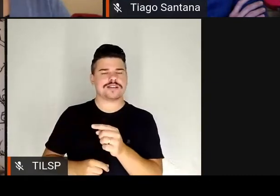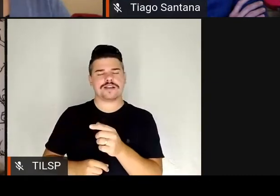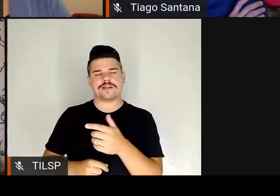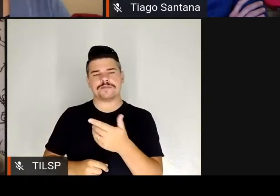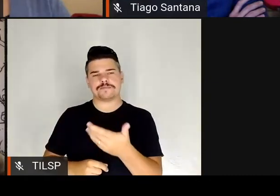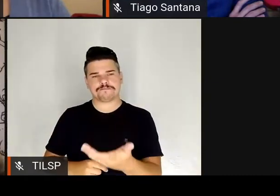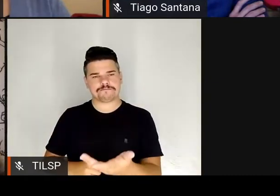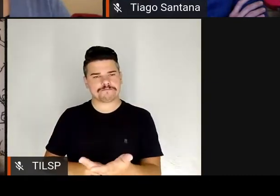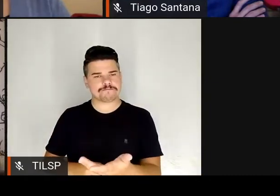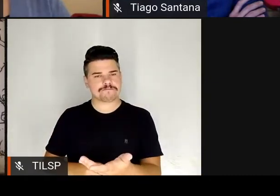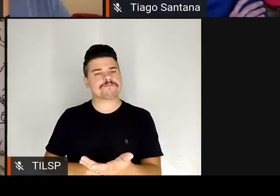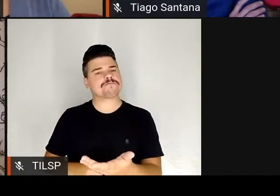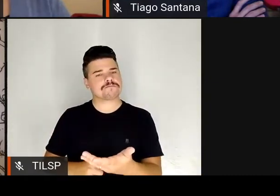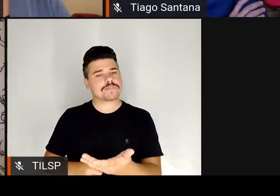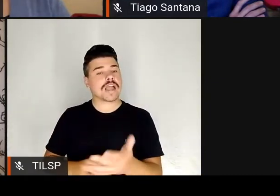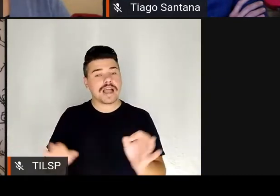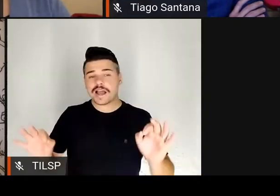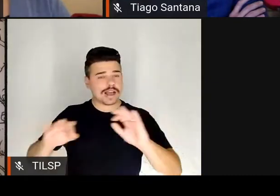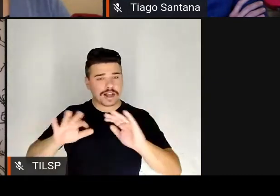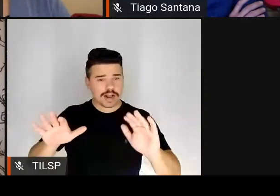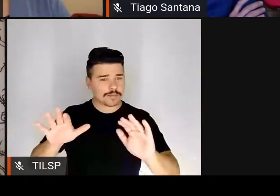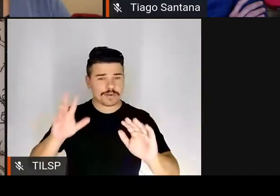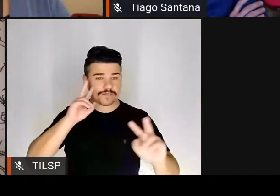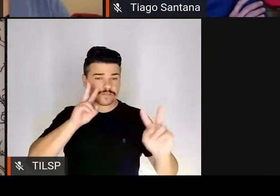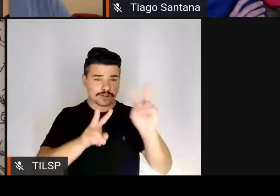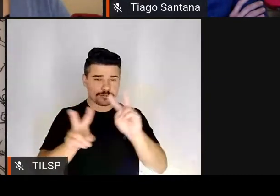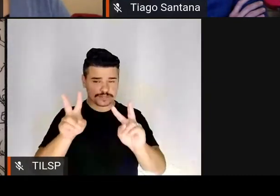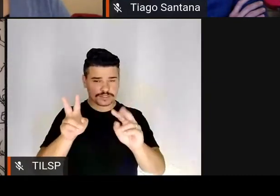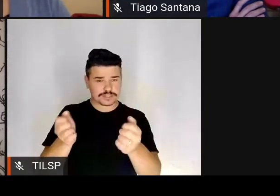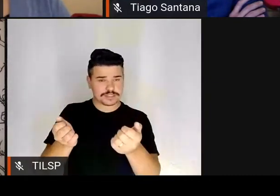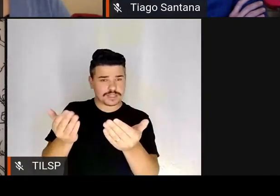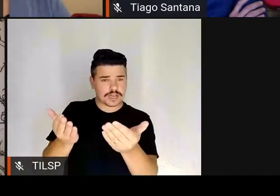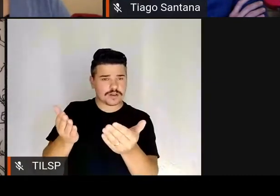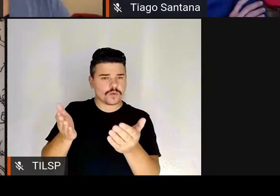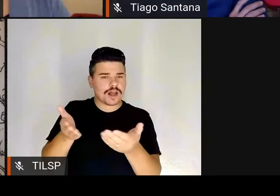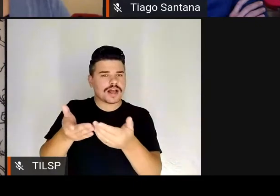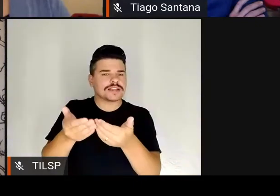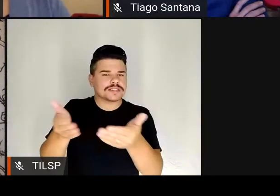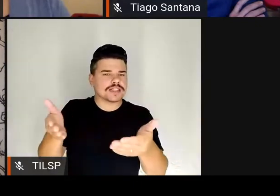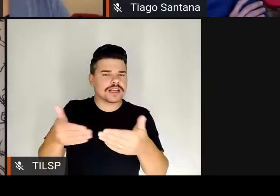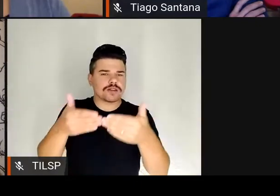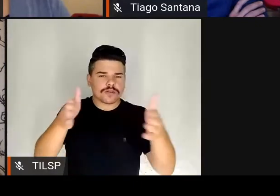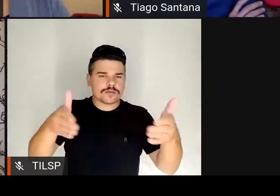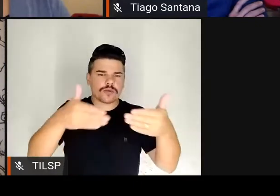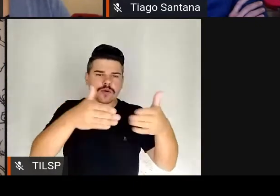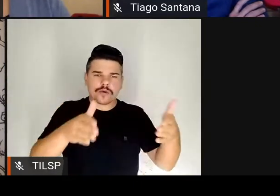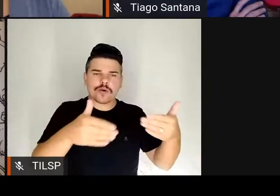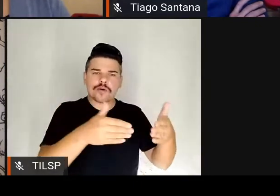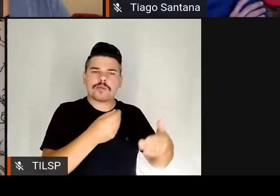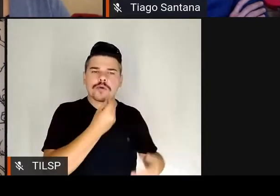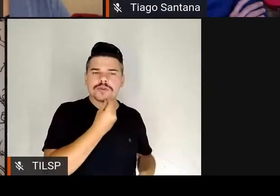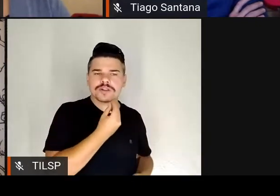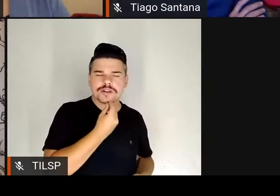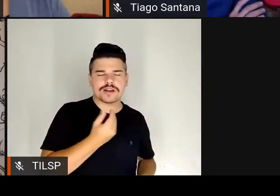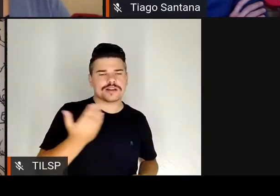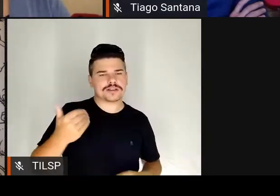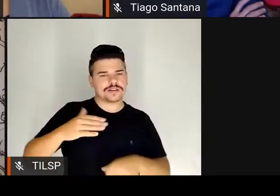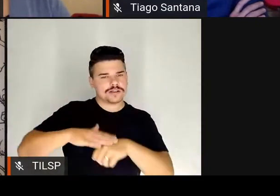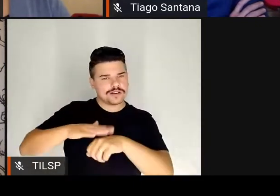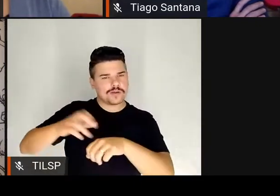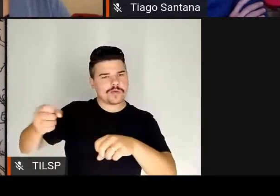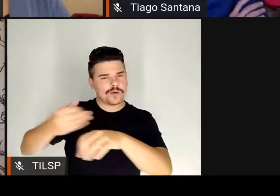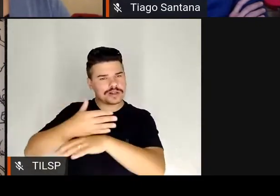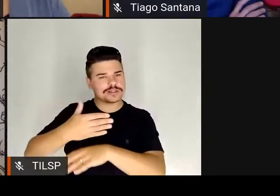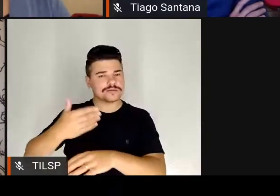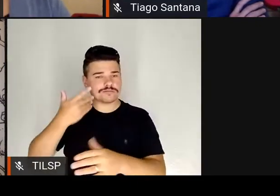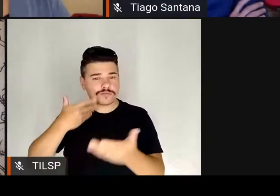que acaba viabilizando, inclusive, o canal, né, quer dizer, as possibilidades eventuais, aí queria também ouvir, mas pensando